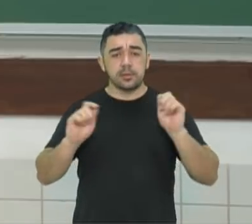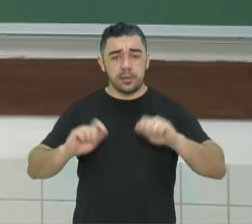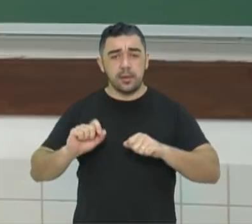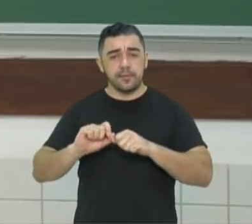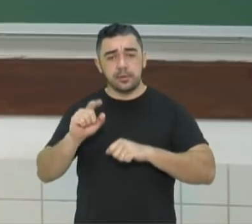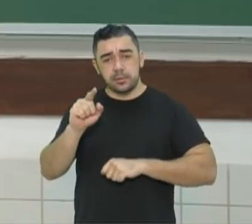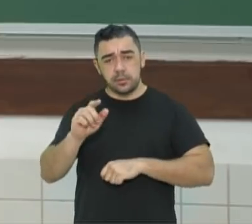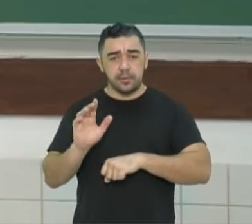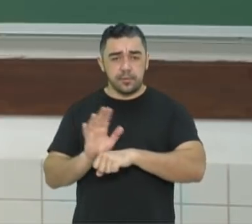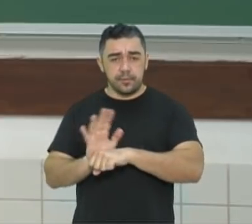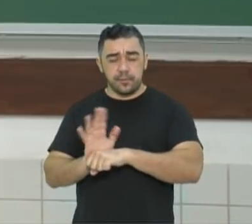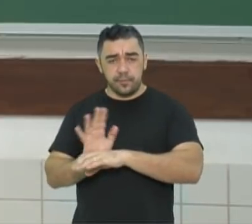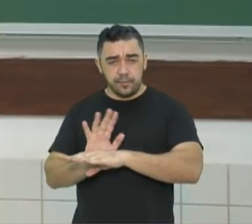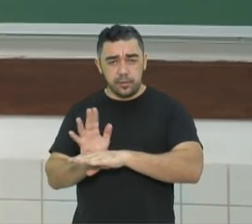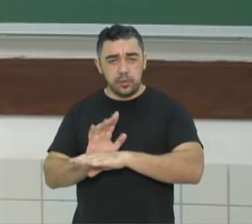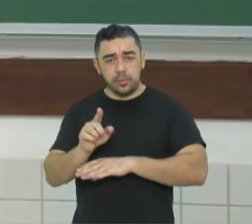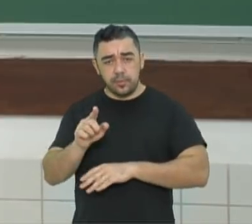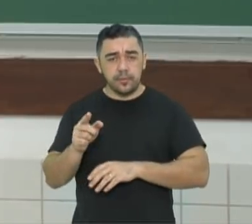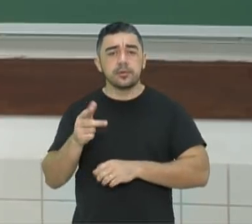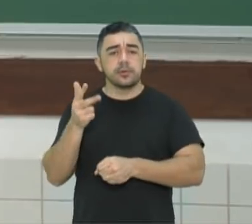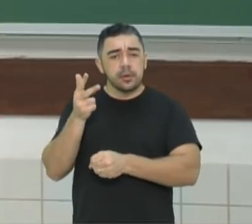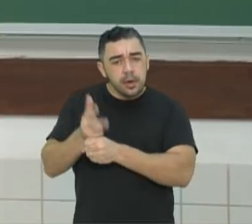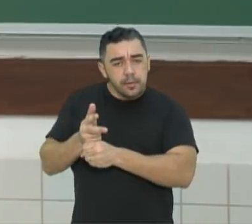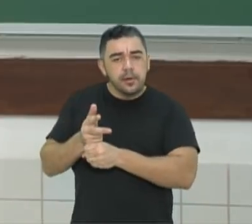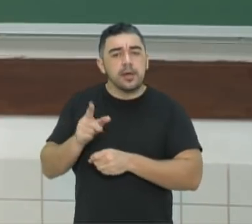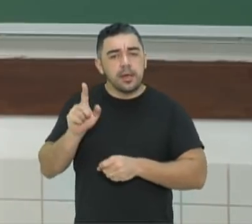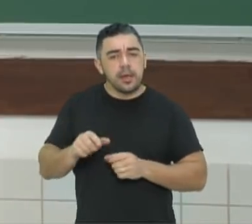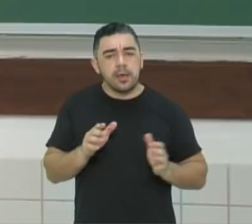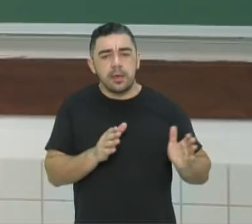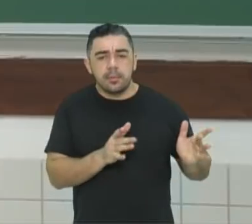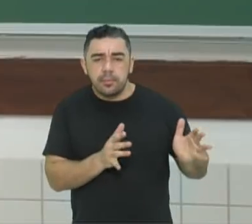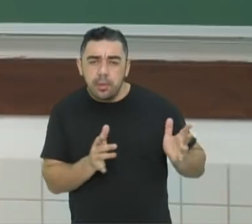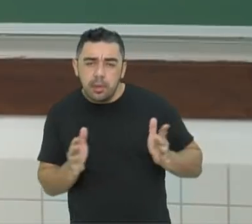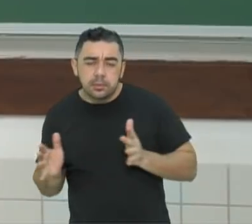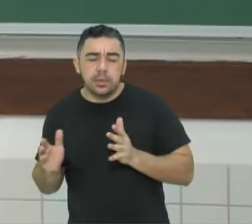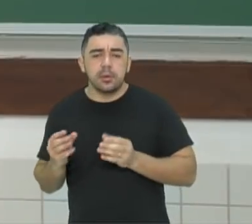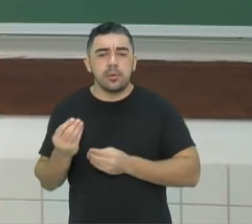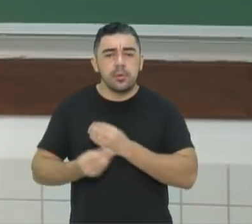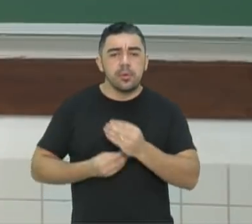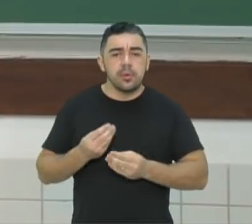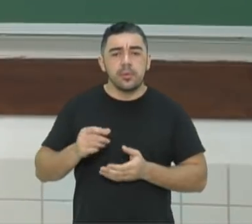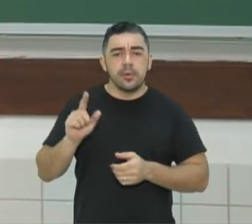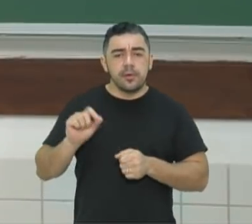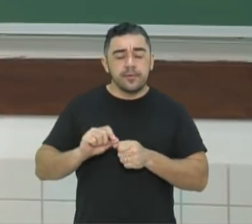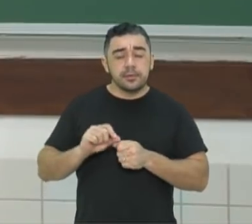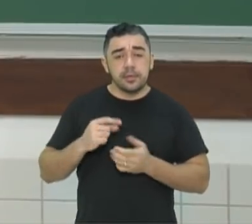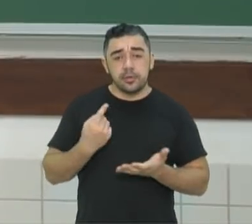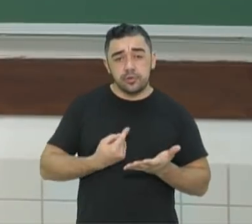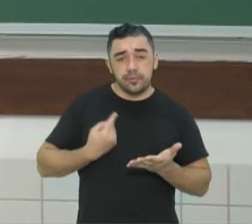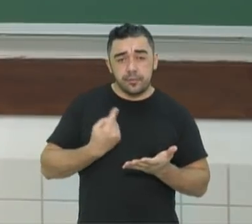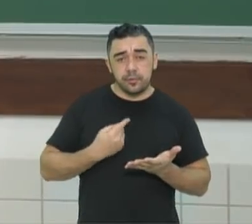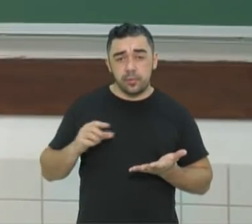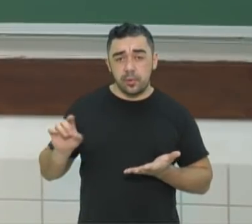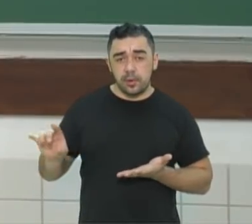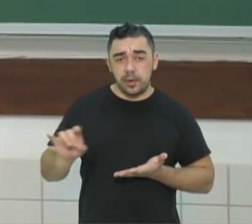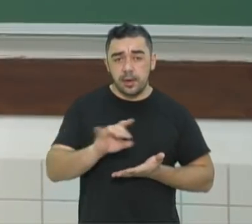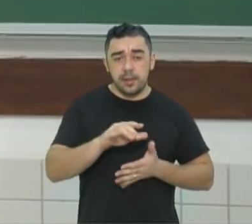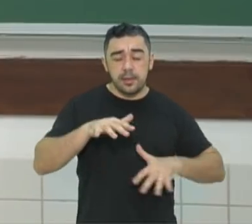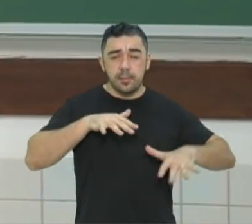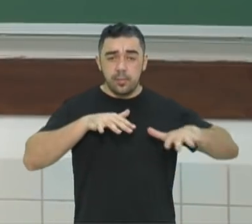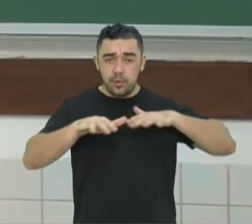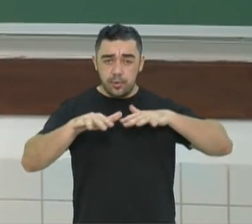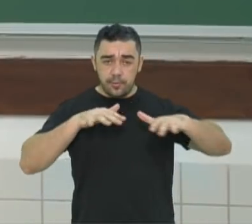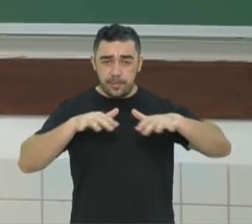próprio trabalho de animação. E esse processo está exatamente ligado a uma produção individual de cada